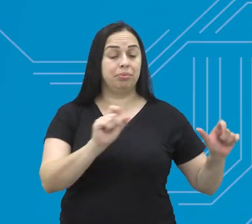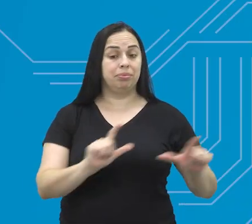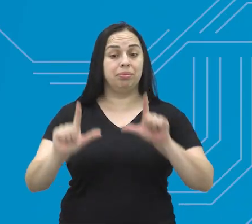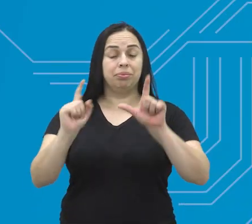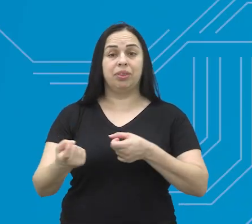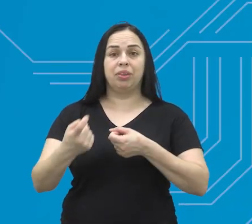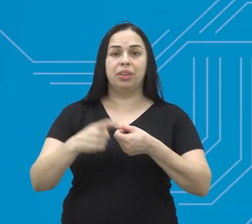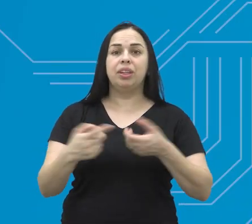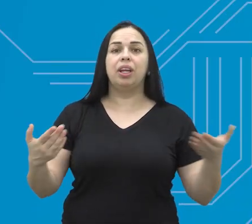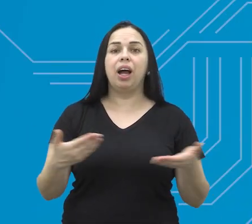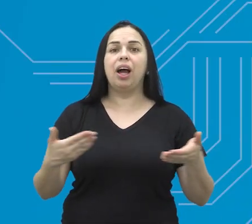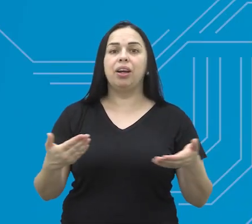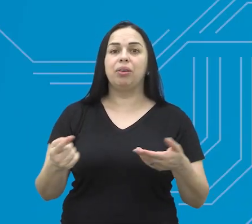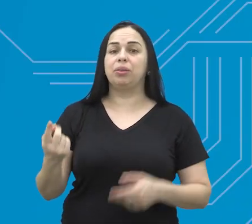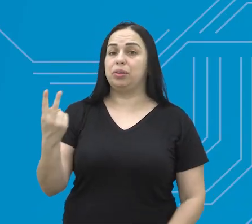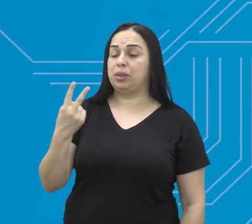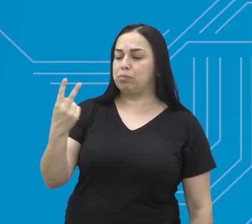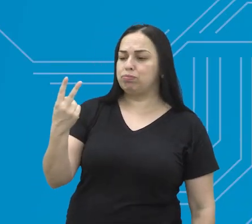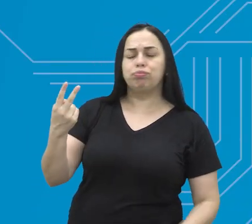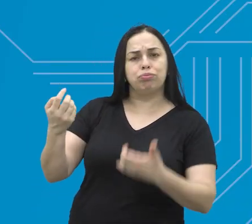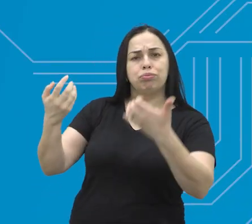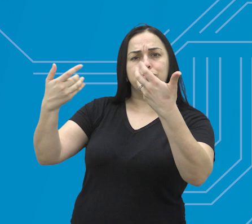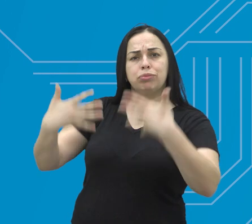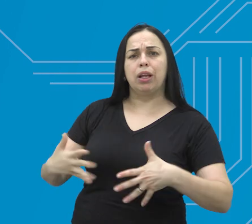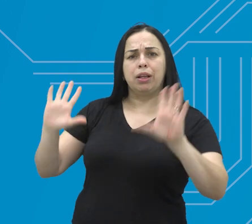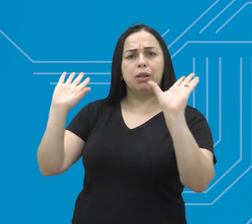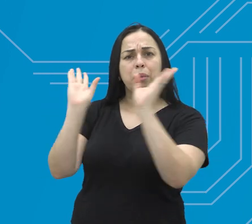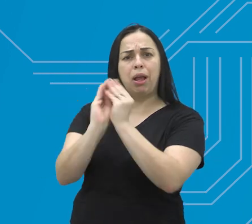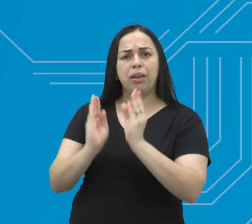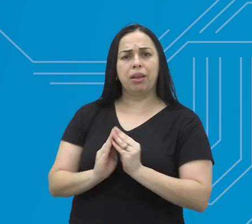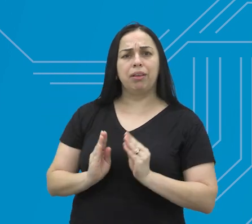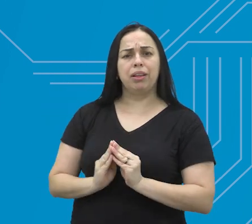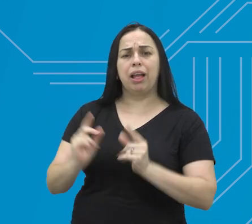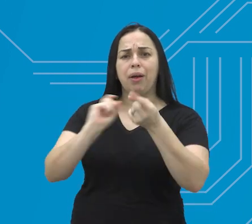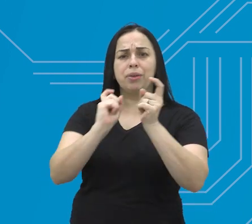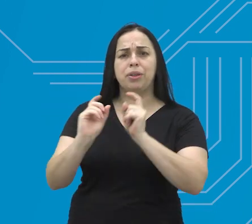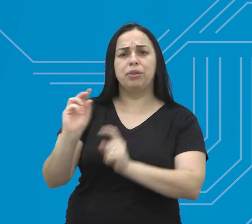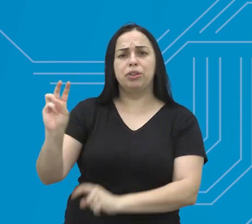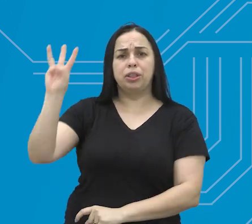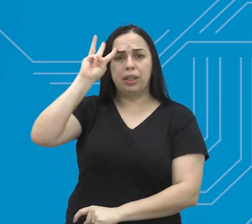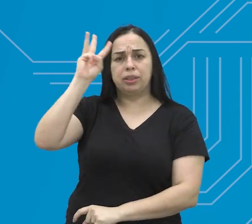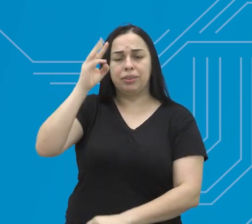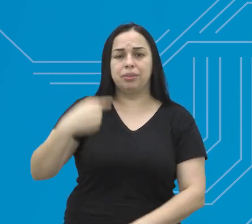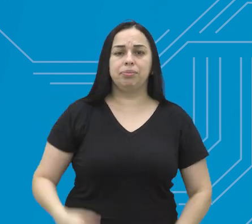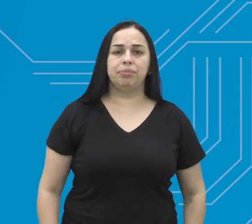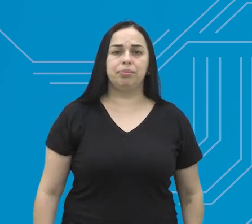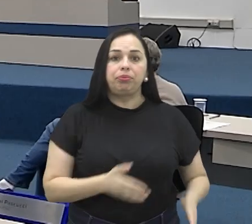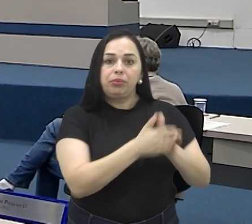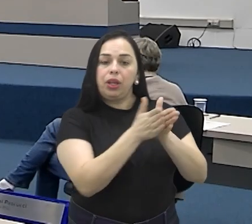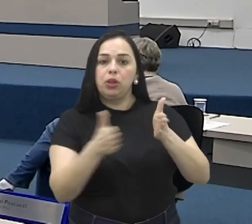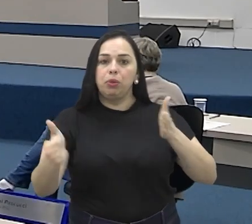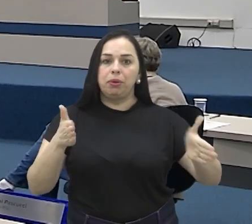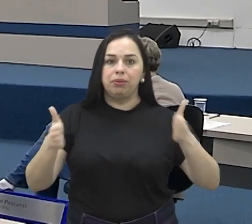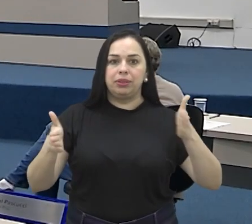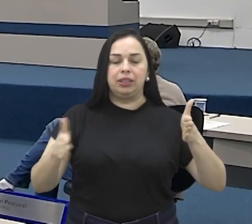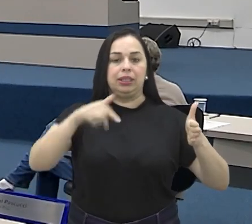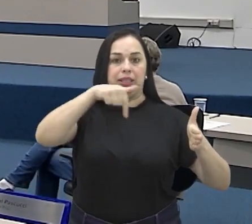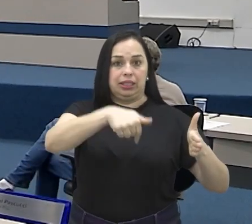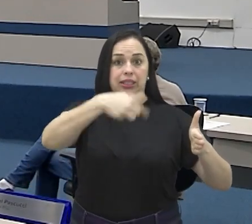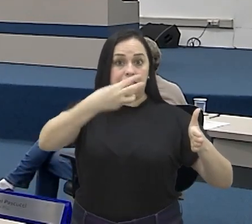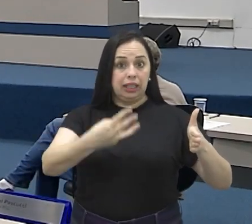Estamos de volta e a gente abre esse segundo bloco com um balanço da sessão realizada na última terça-feira. Durante